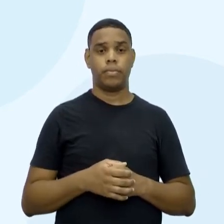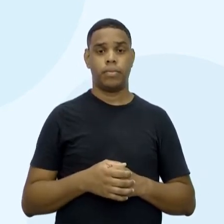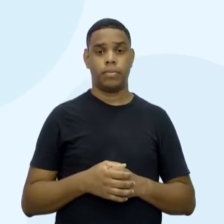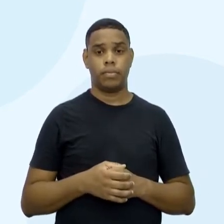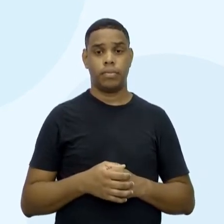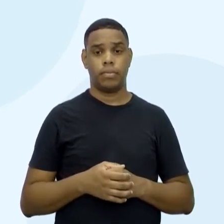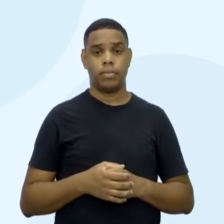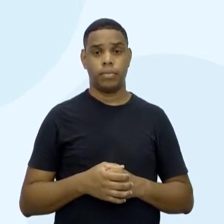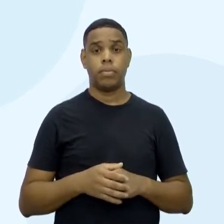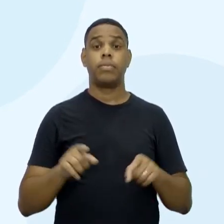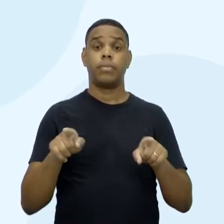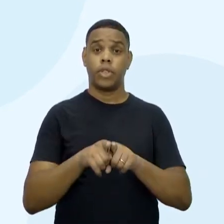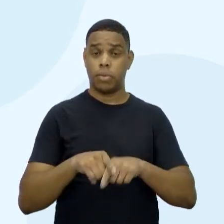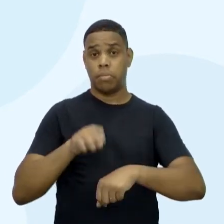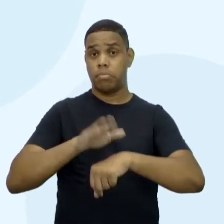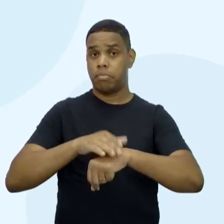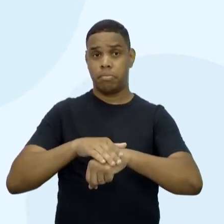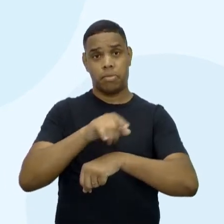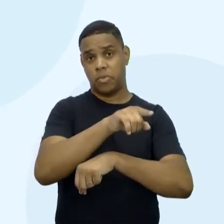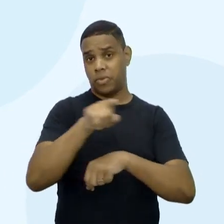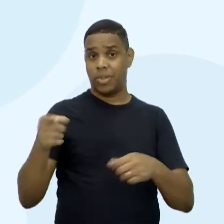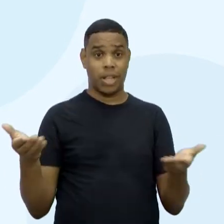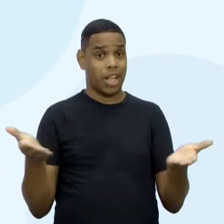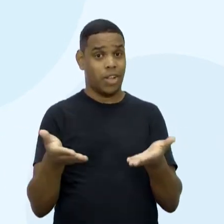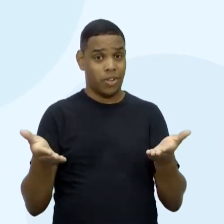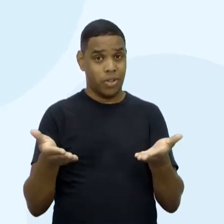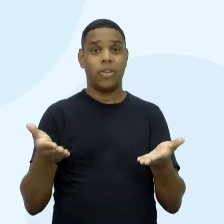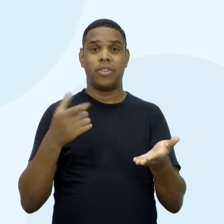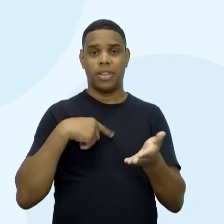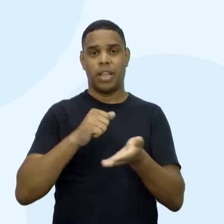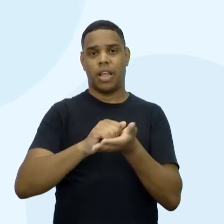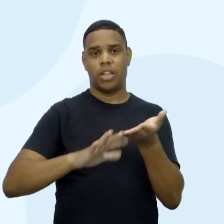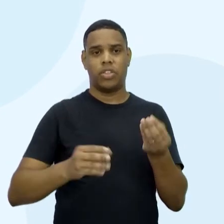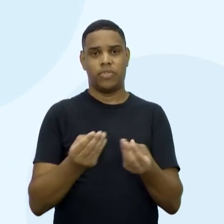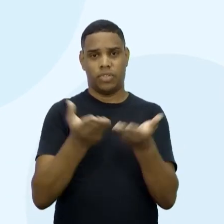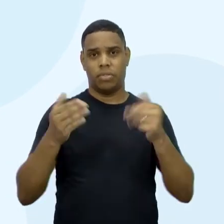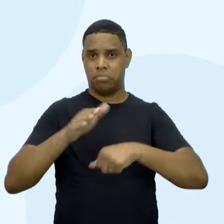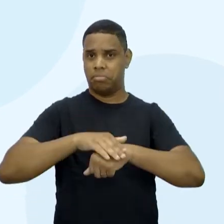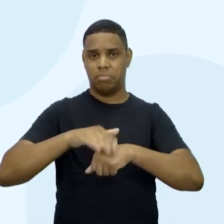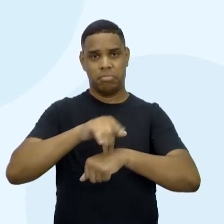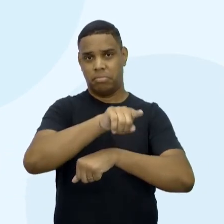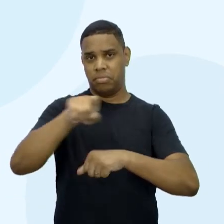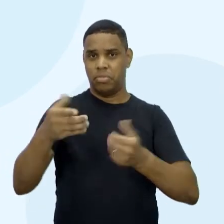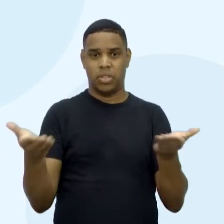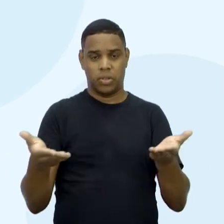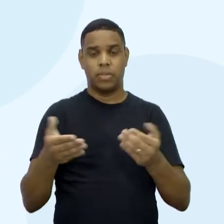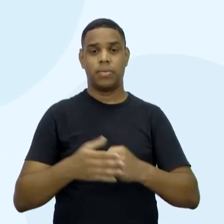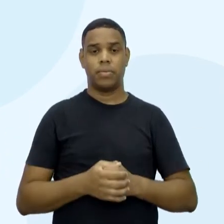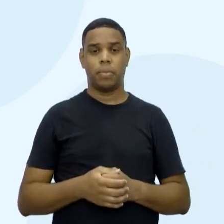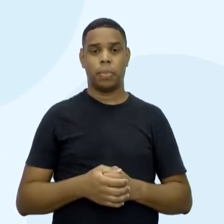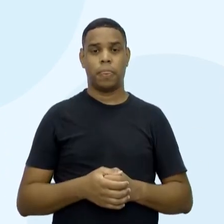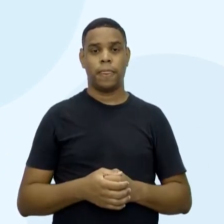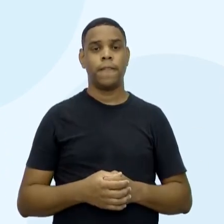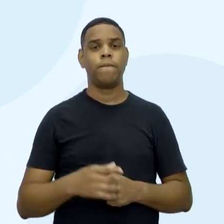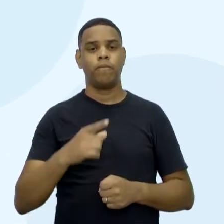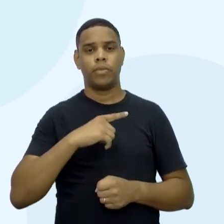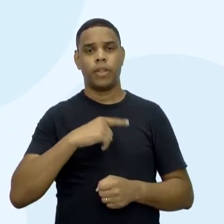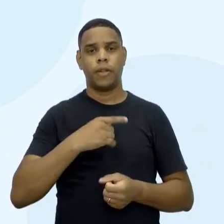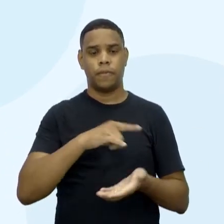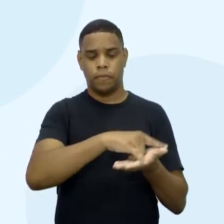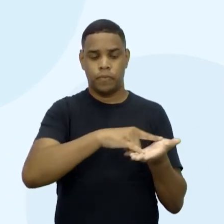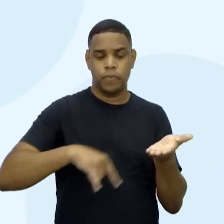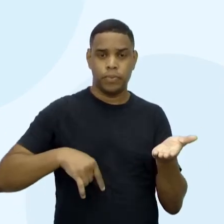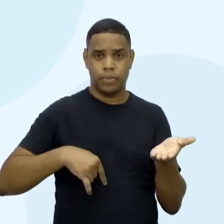Tem também o Agora é com vocês, como toda aula eu deixo um exercício do Agora é com vocês. Então, a gente tem um